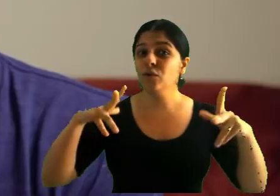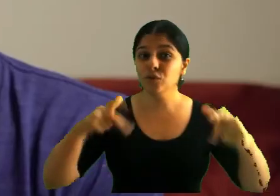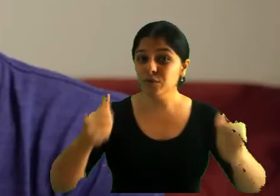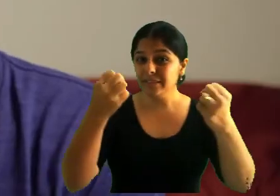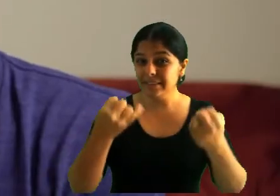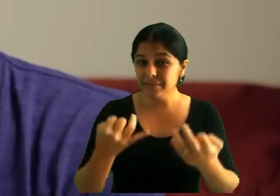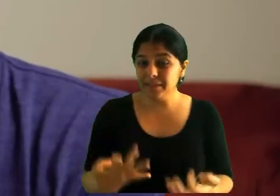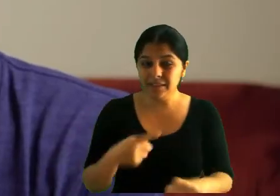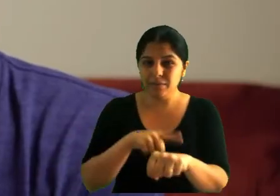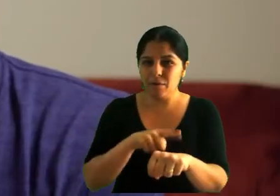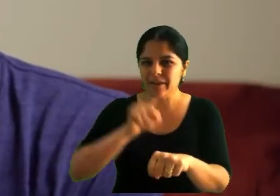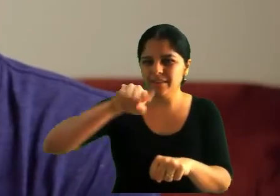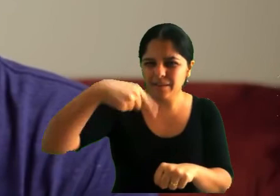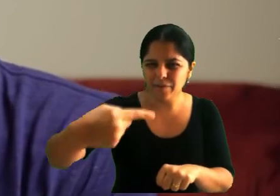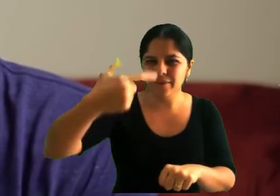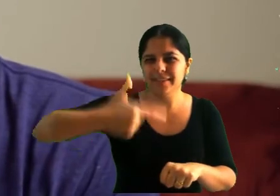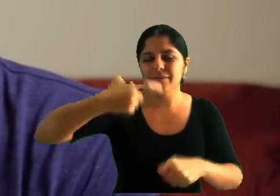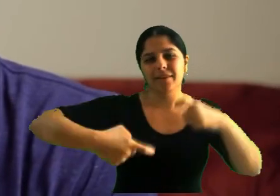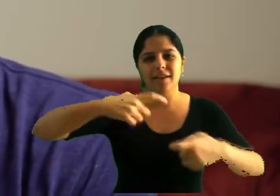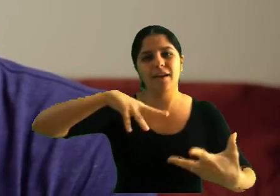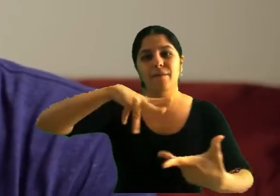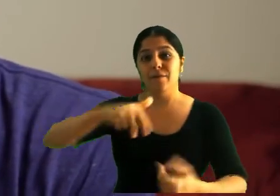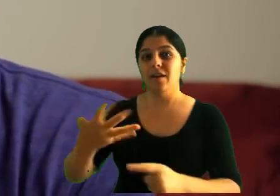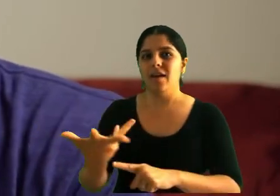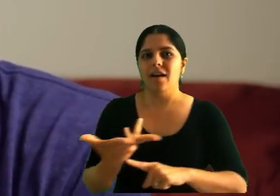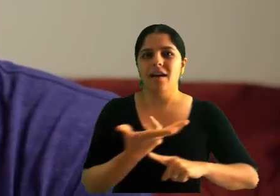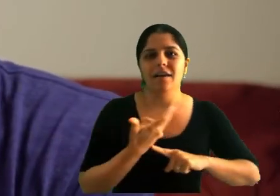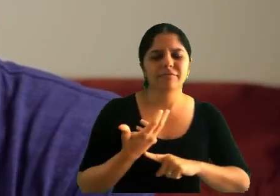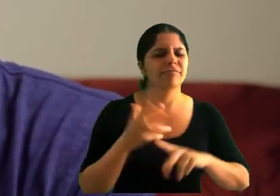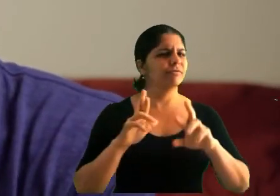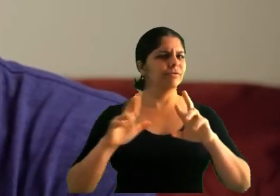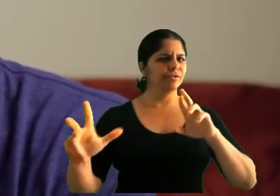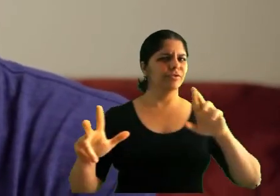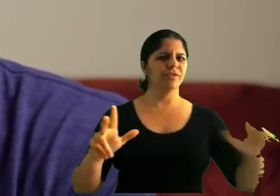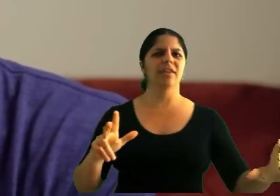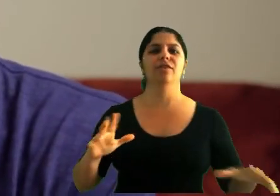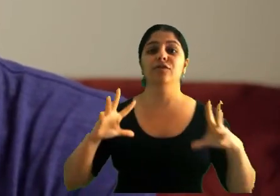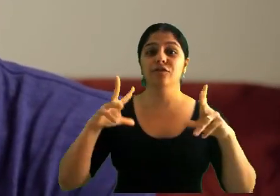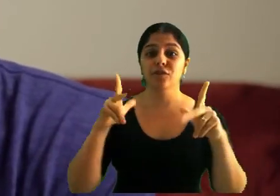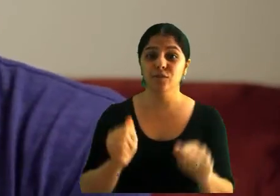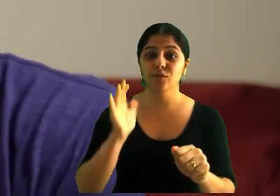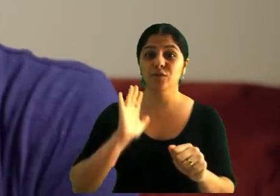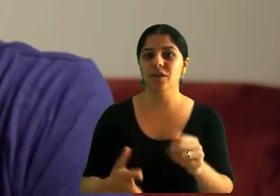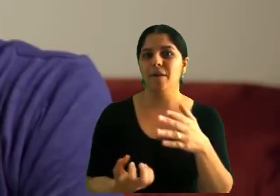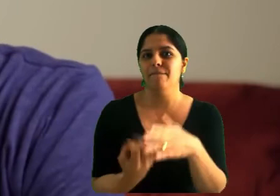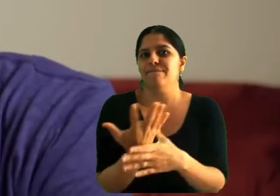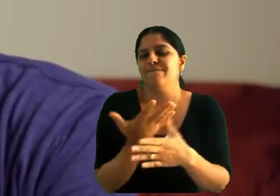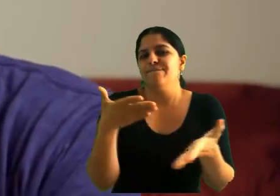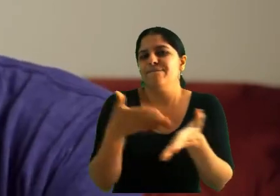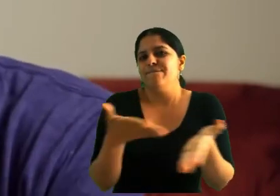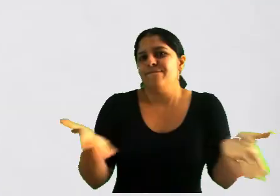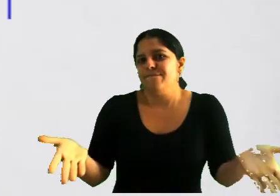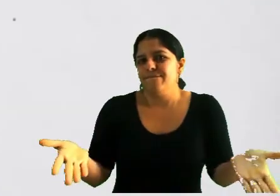É por tudo isso que nesse período pós-Segunda Guerra Mundial, a arte ficou muito diferente de tudo que havia sido produzido